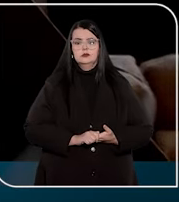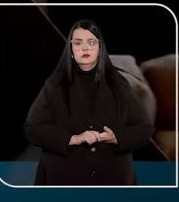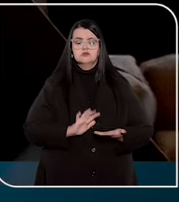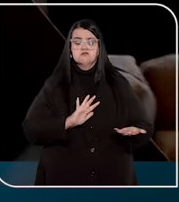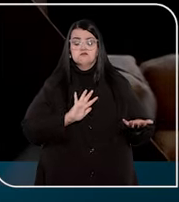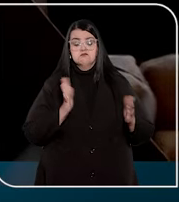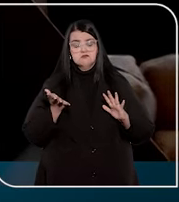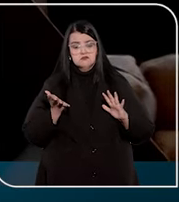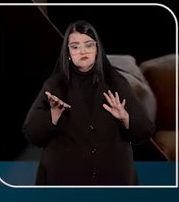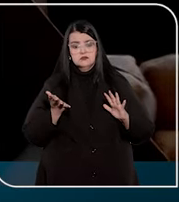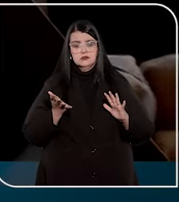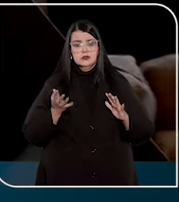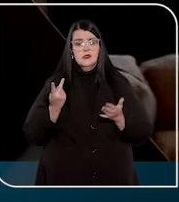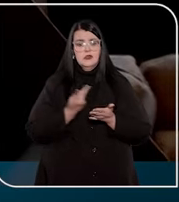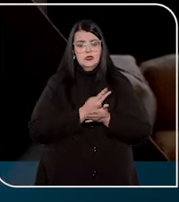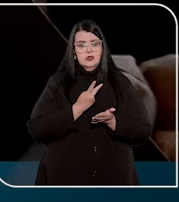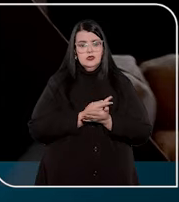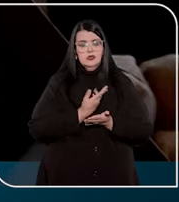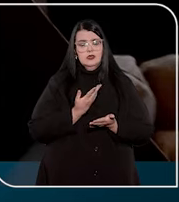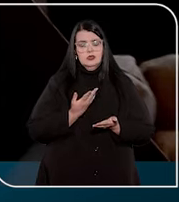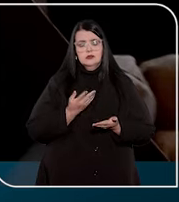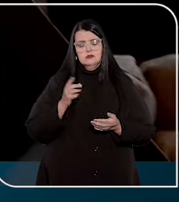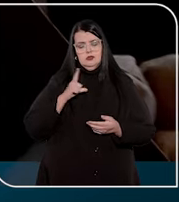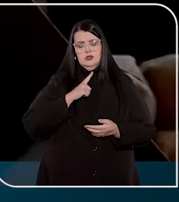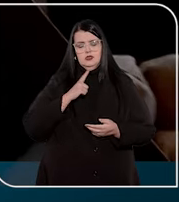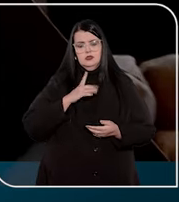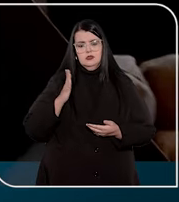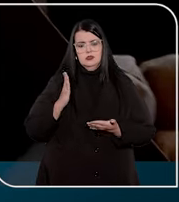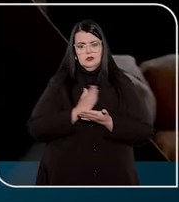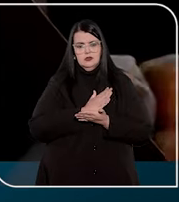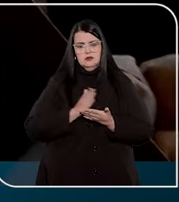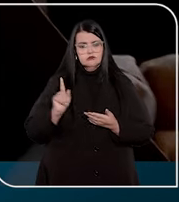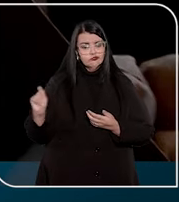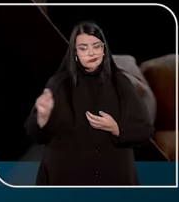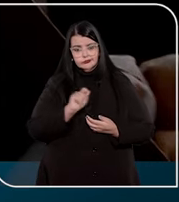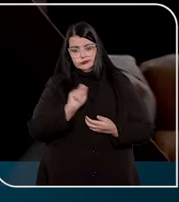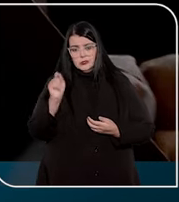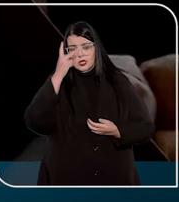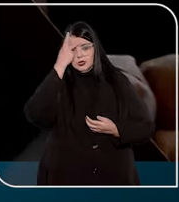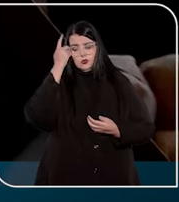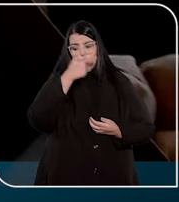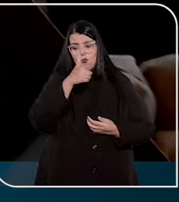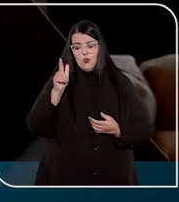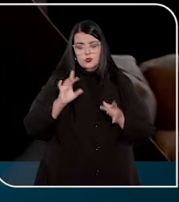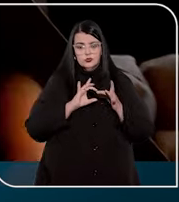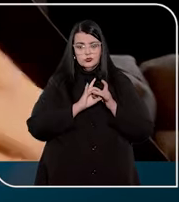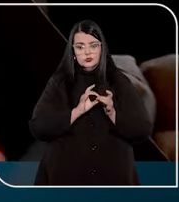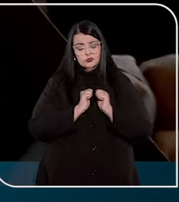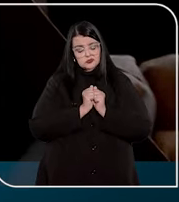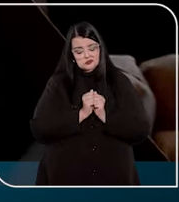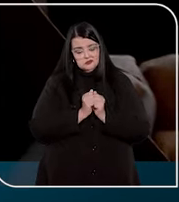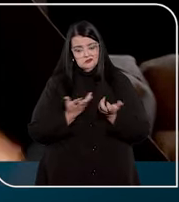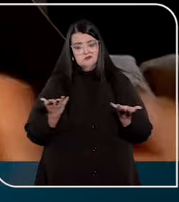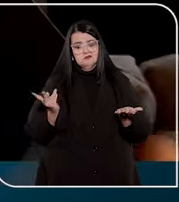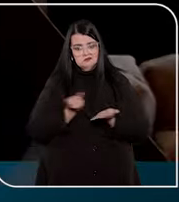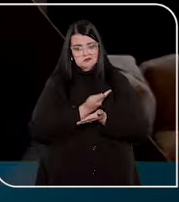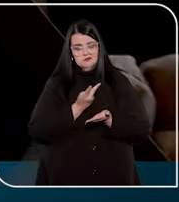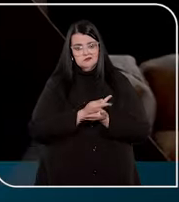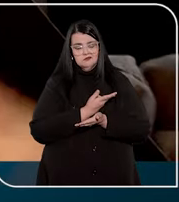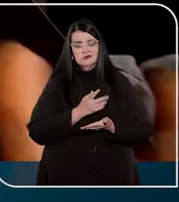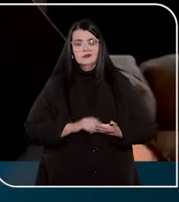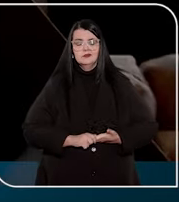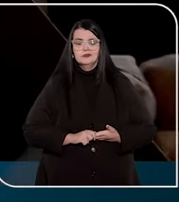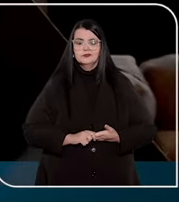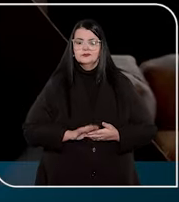magistratura a gente certamente o Poder Judiciário erra, é muito ruim errar sozinho. Outras pessoas errarem conosco não será melhor. O que que eu quero dizer com isso,